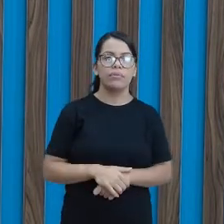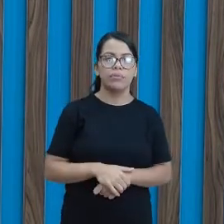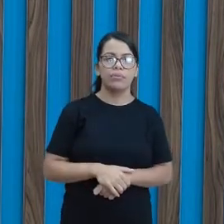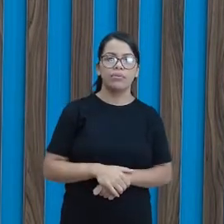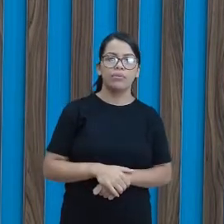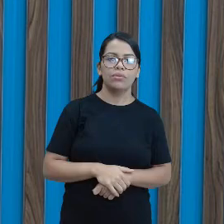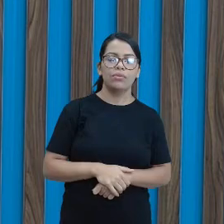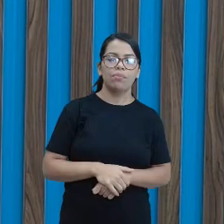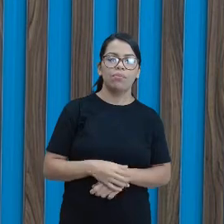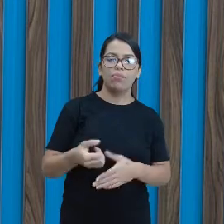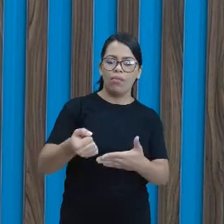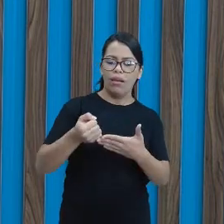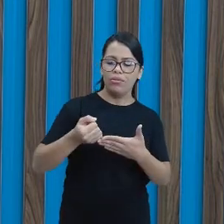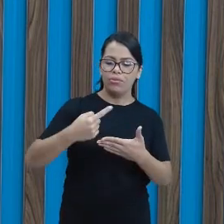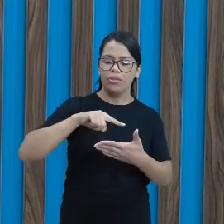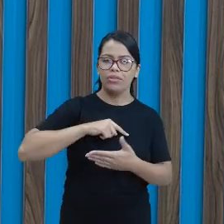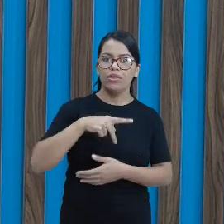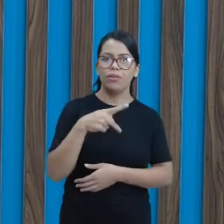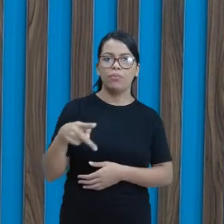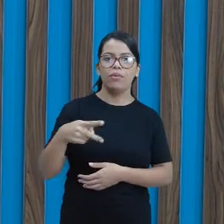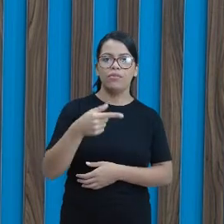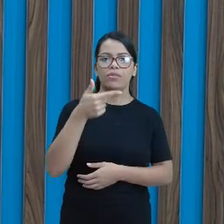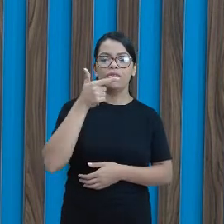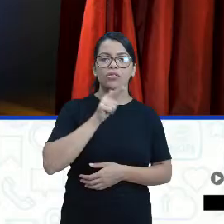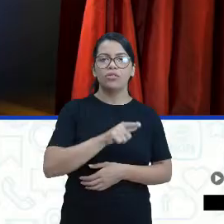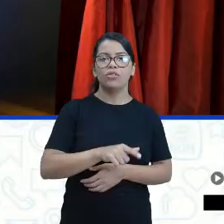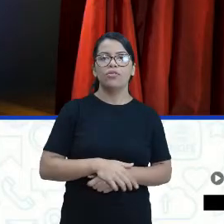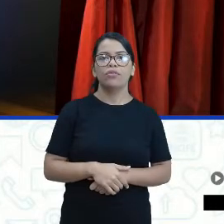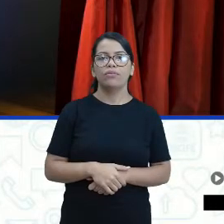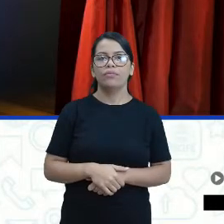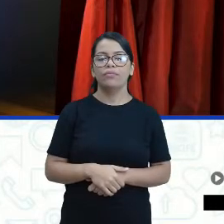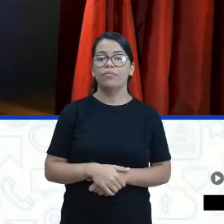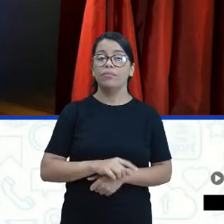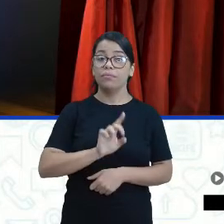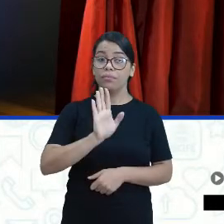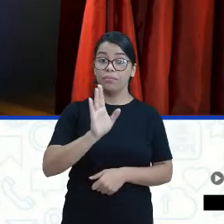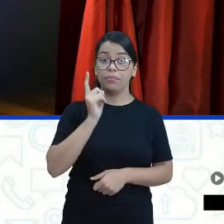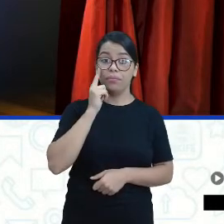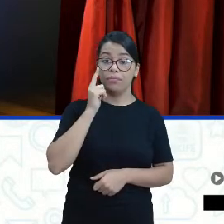Lami. Joga aí na tela mais uma vez, meu queridíssimo. Olha só, filho,